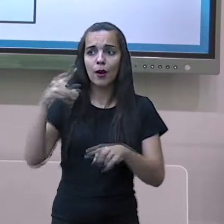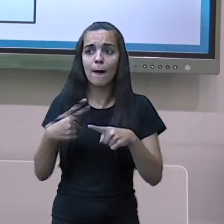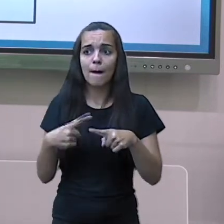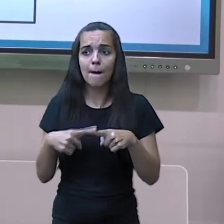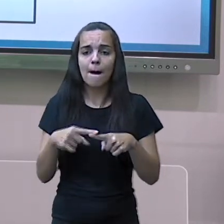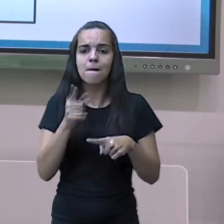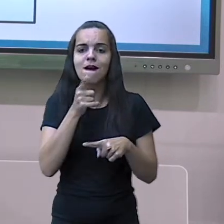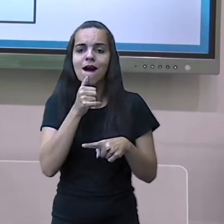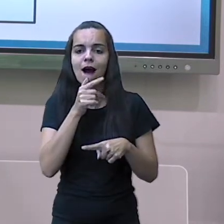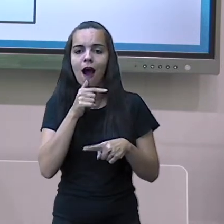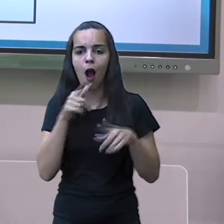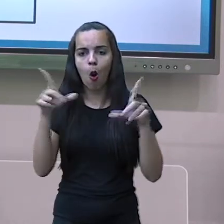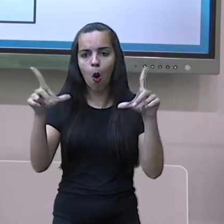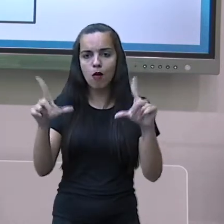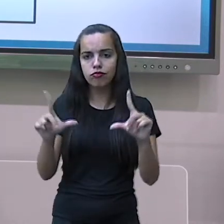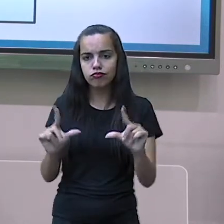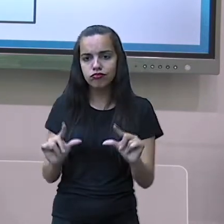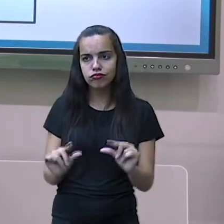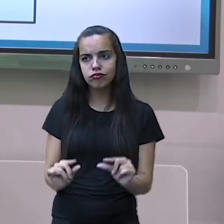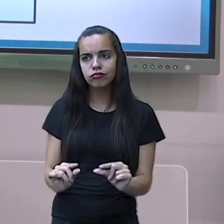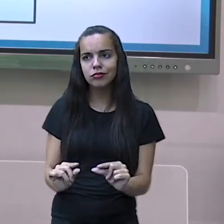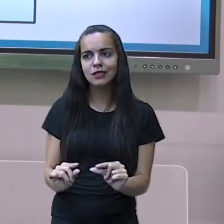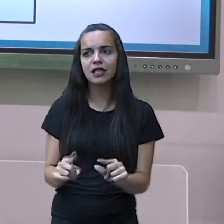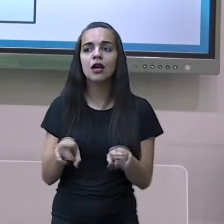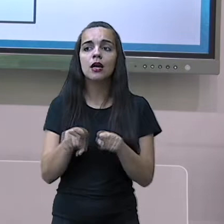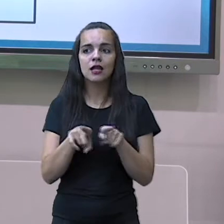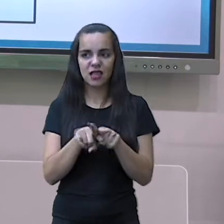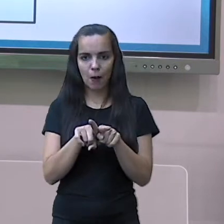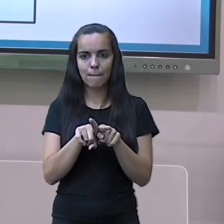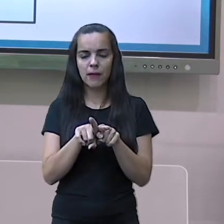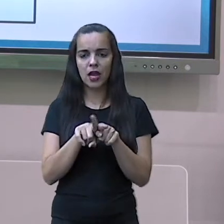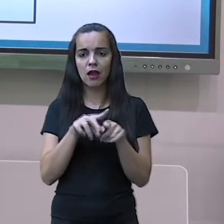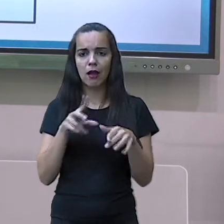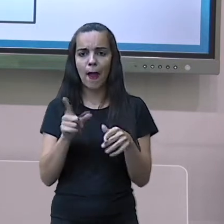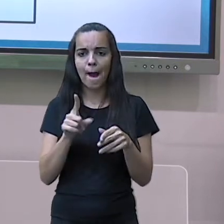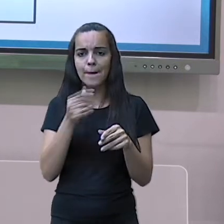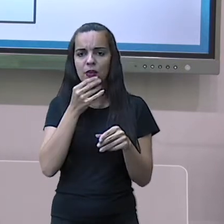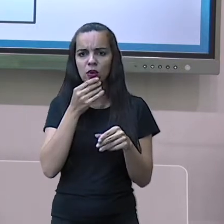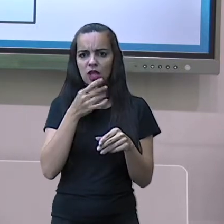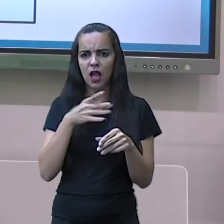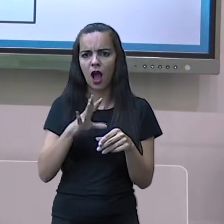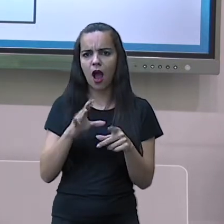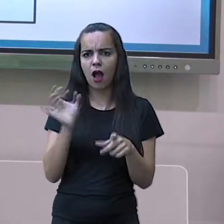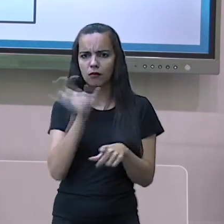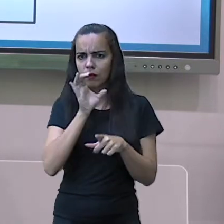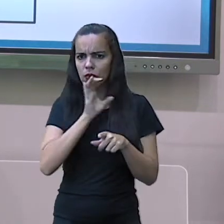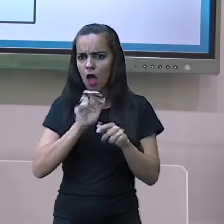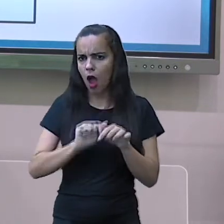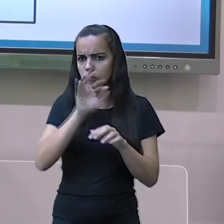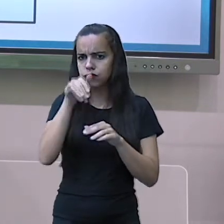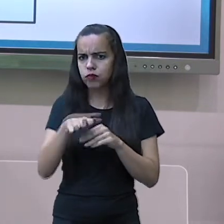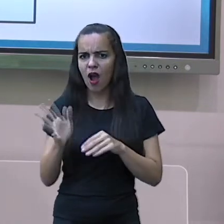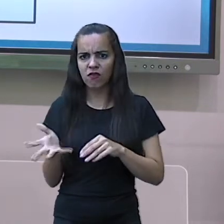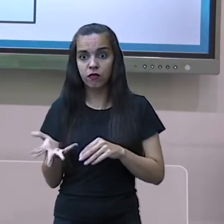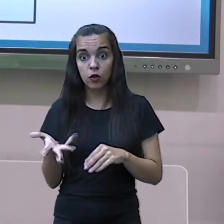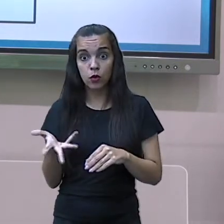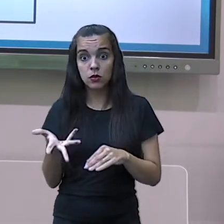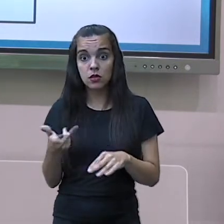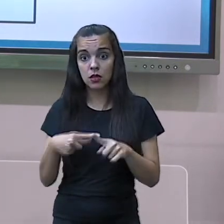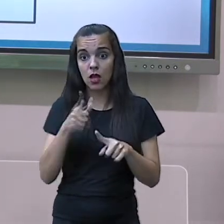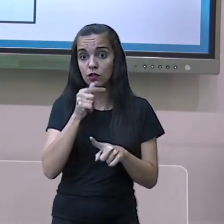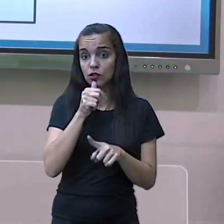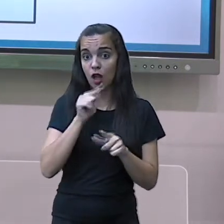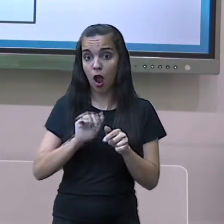se diminui a quantidade de água, diminui a força. Vai diminuir também a